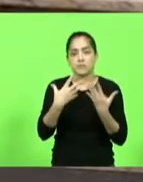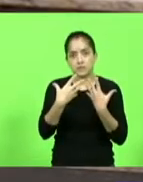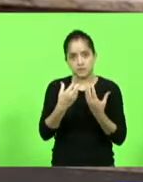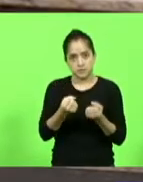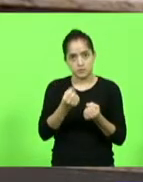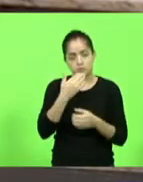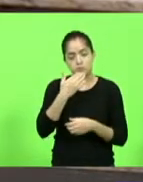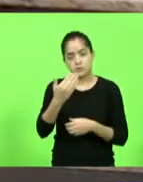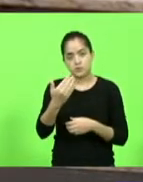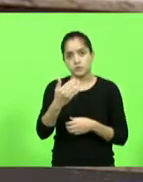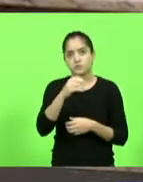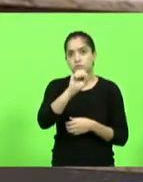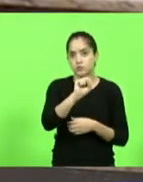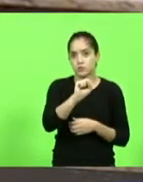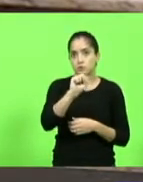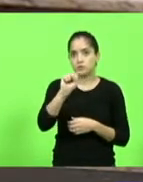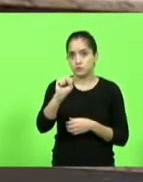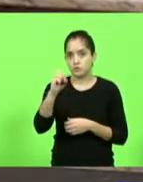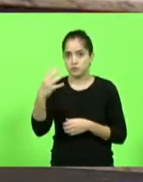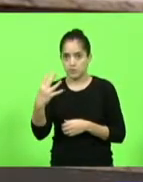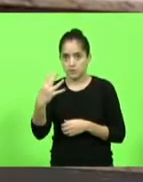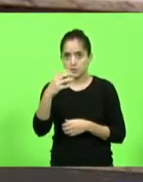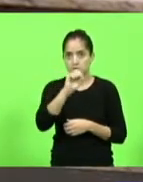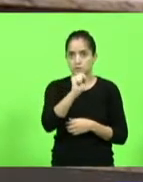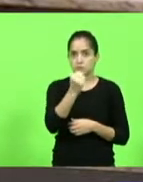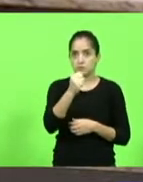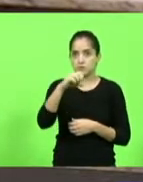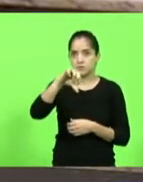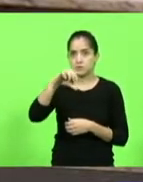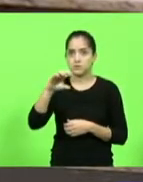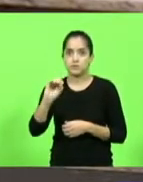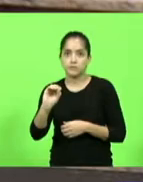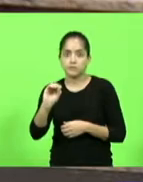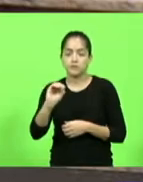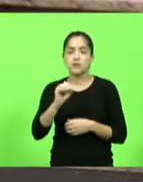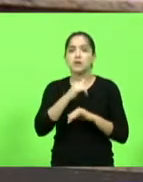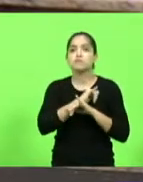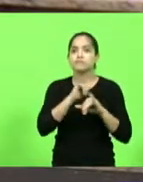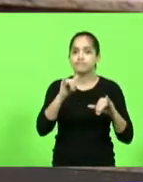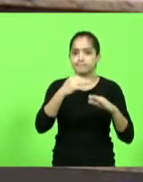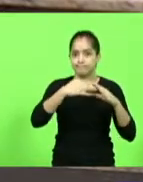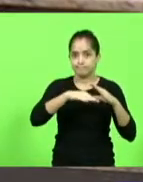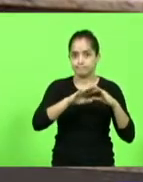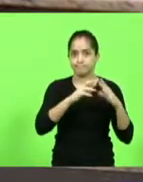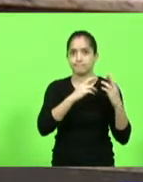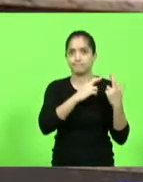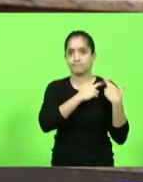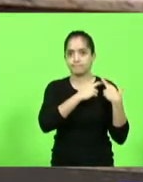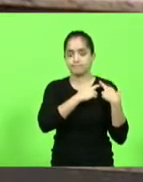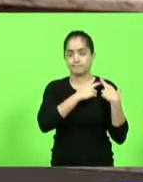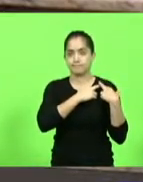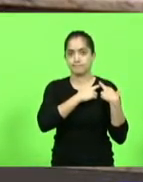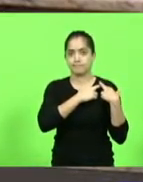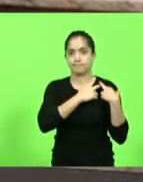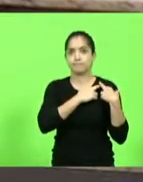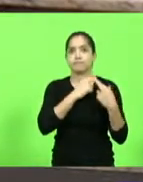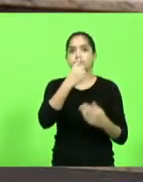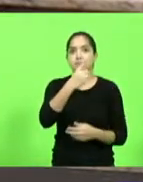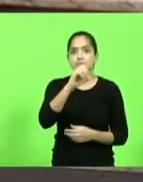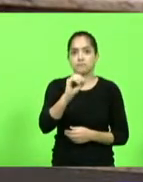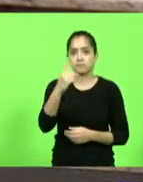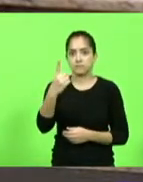números 884 a 890/2021 e comunicou que encaminhará aos destinatários as indicações número